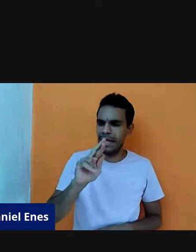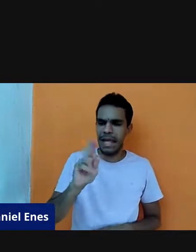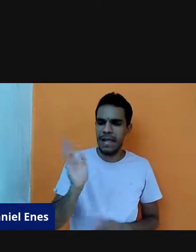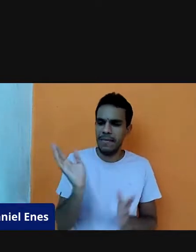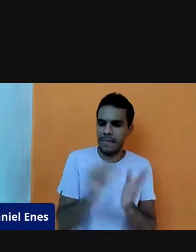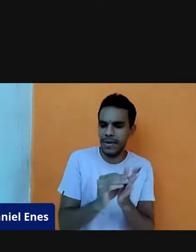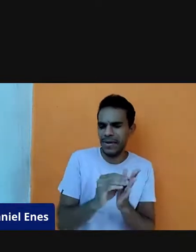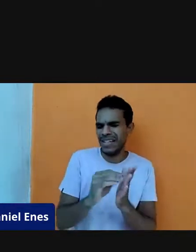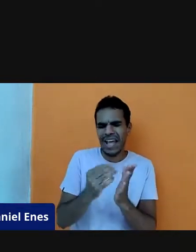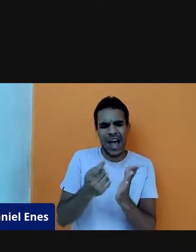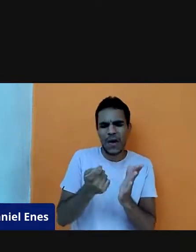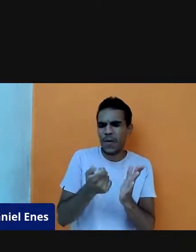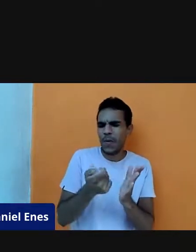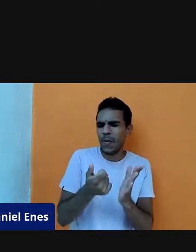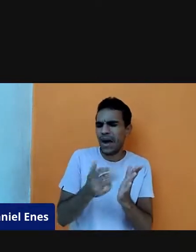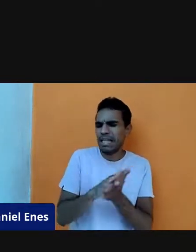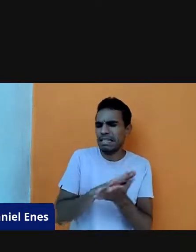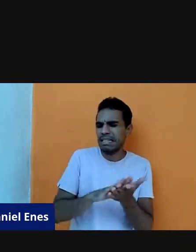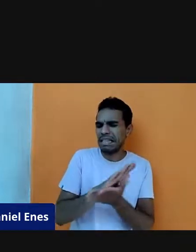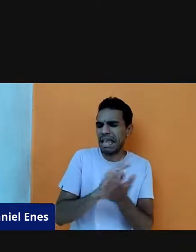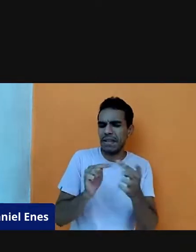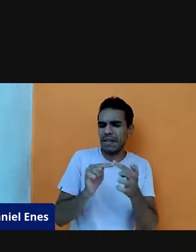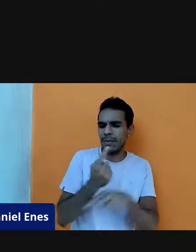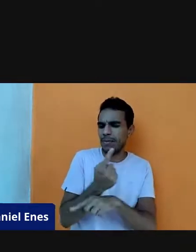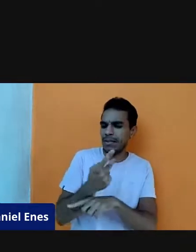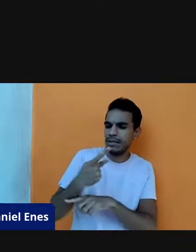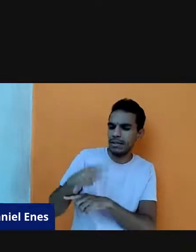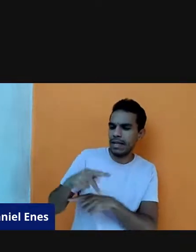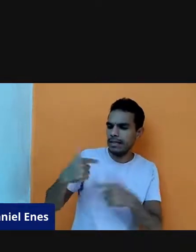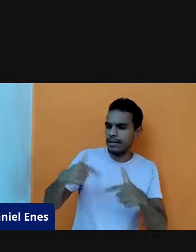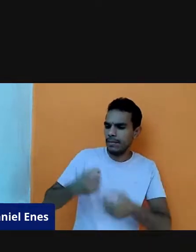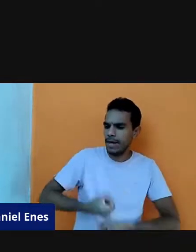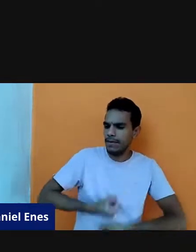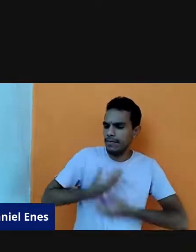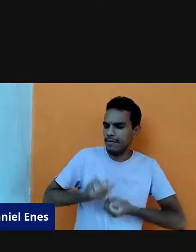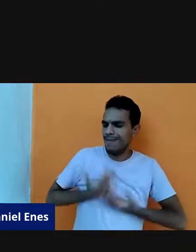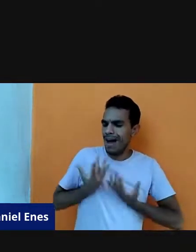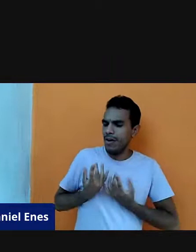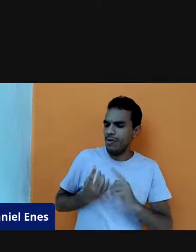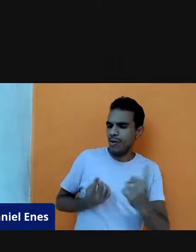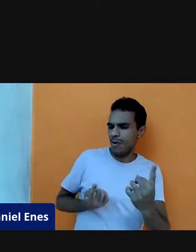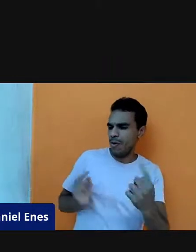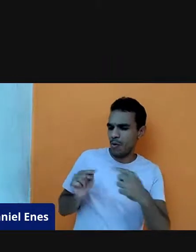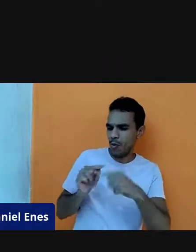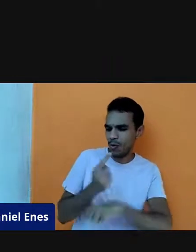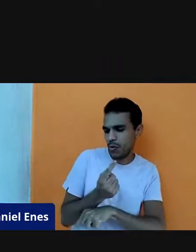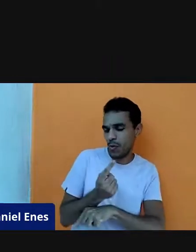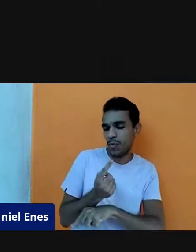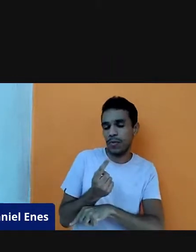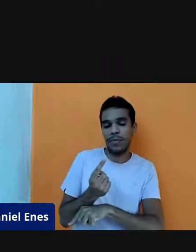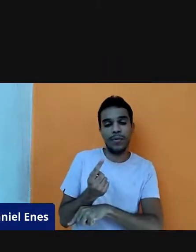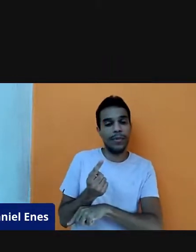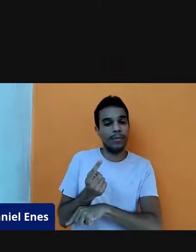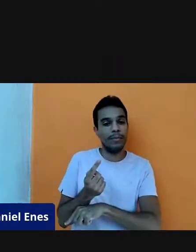nada a ver com o restante da sua poética, né? Mas Antônio Cândido consegue enxergar